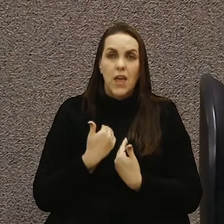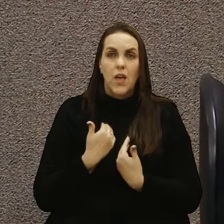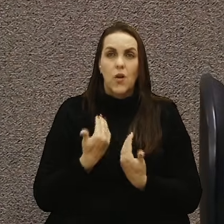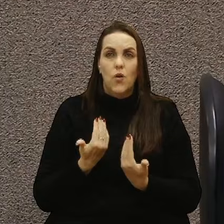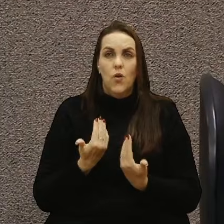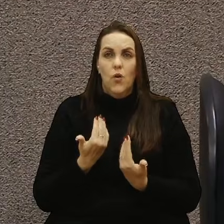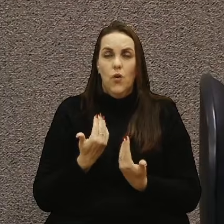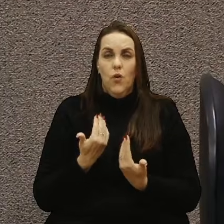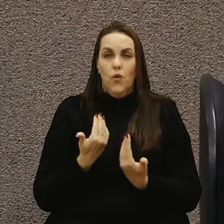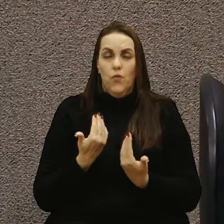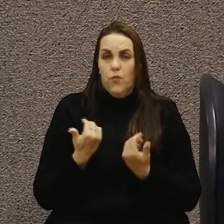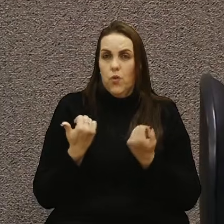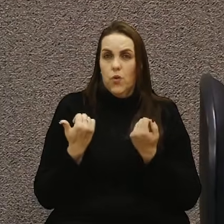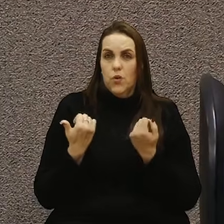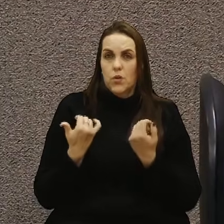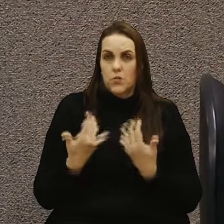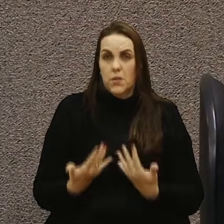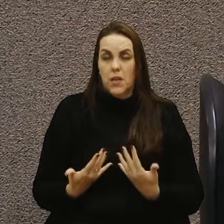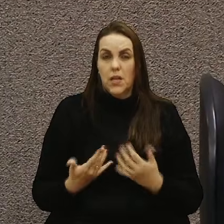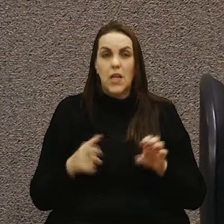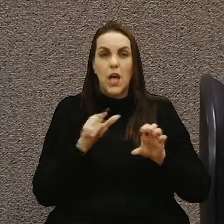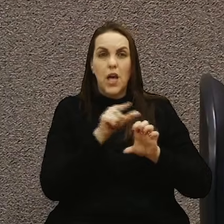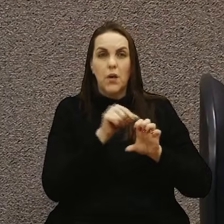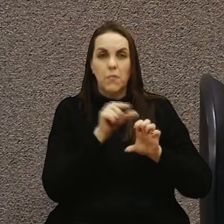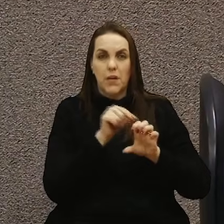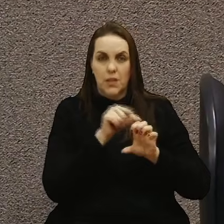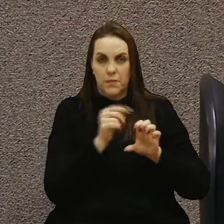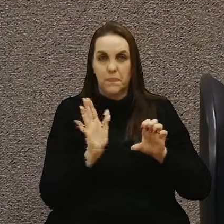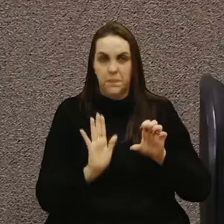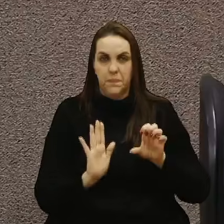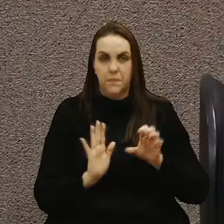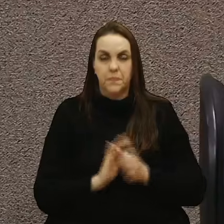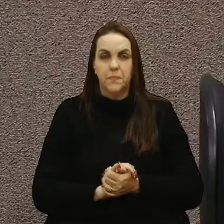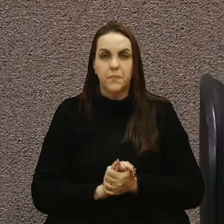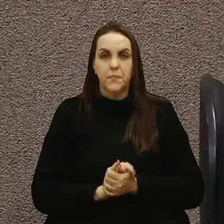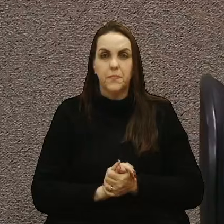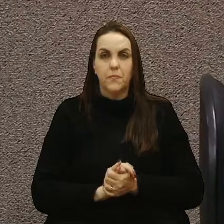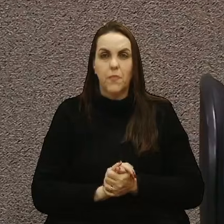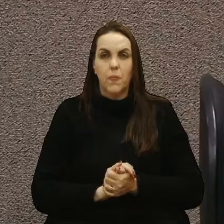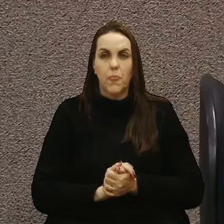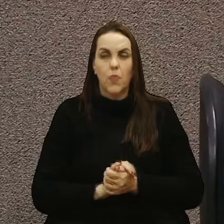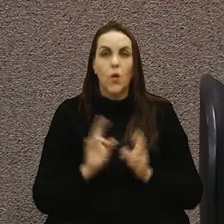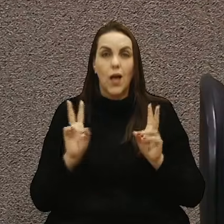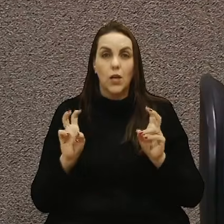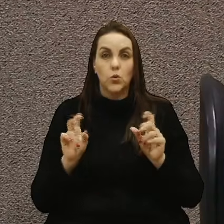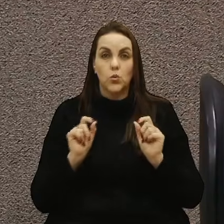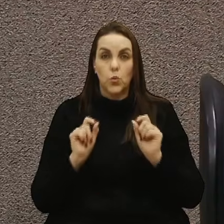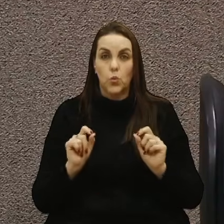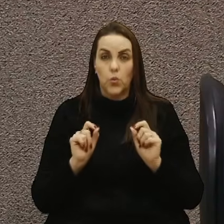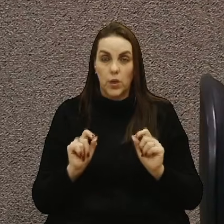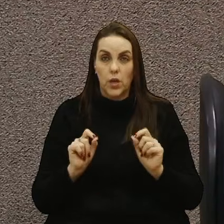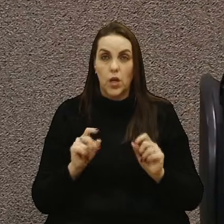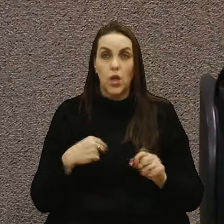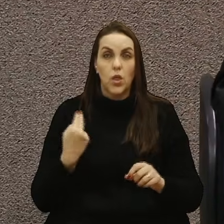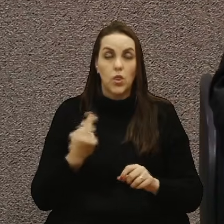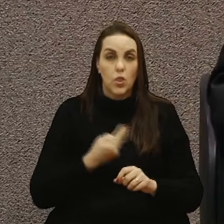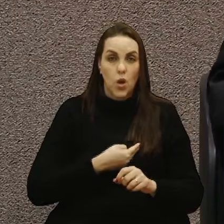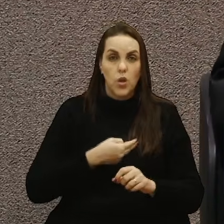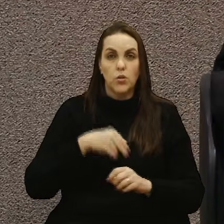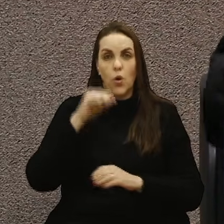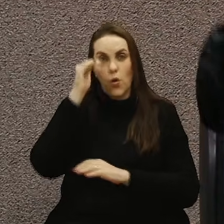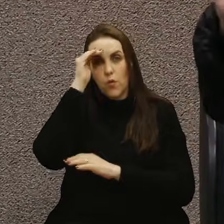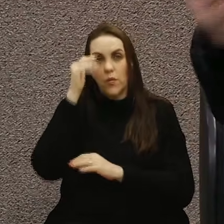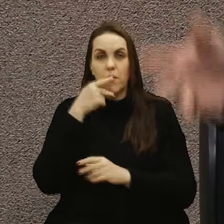vou trabalhar mais no lado empreendedor, né? A questão é a seguinte, ó. A gente só ouve falar